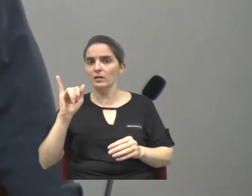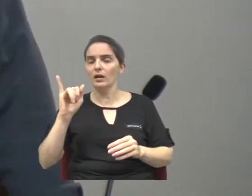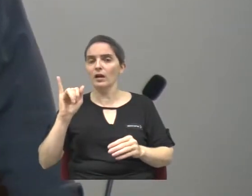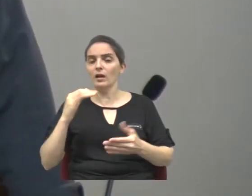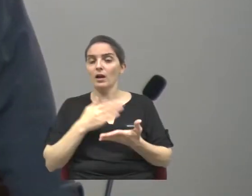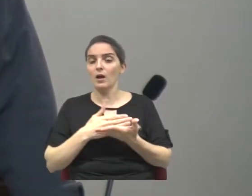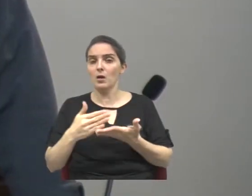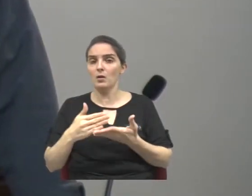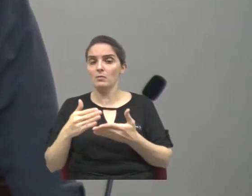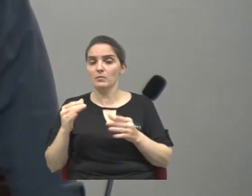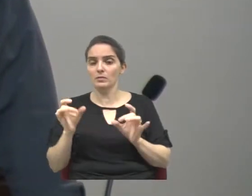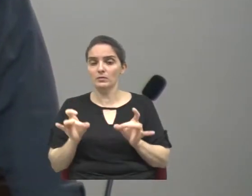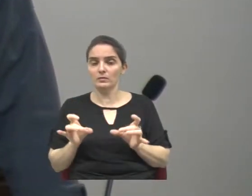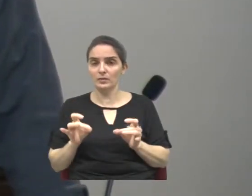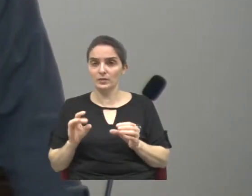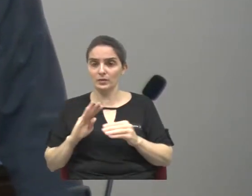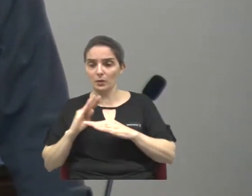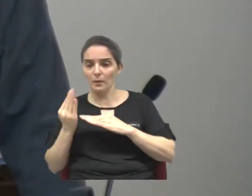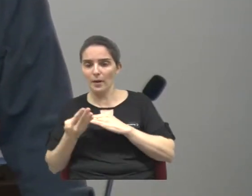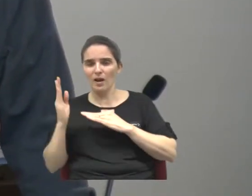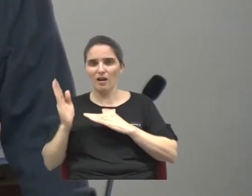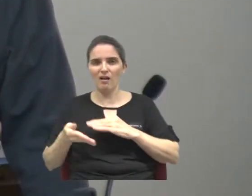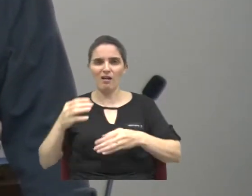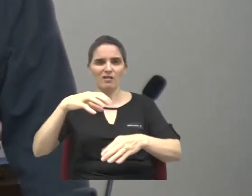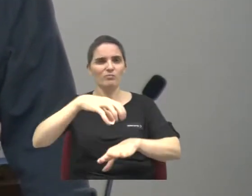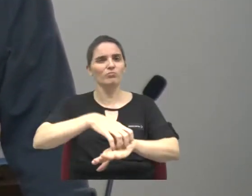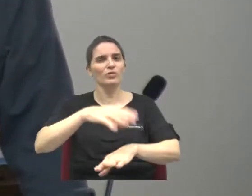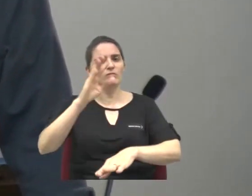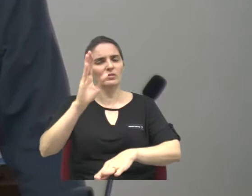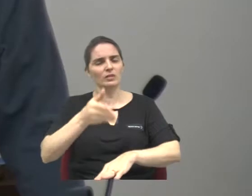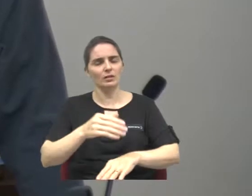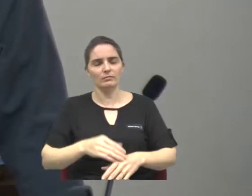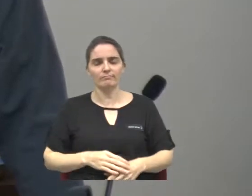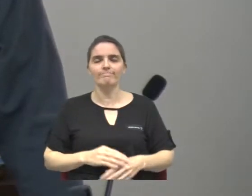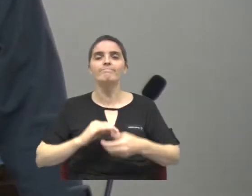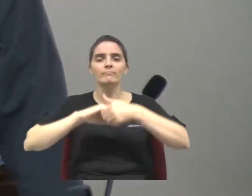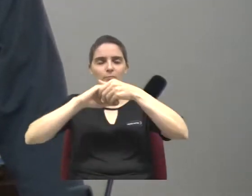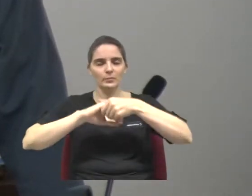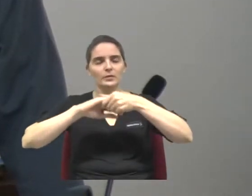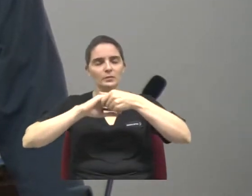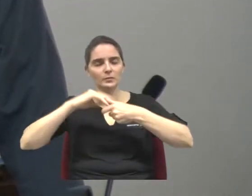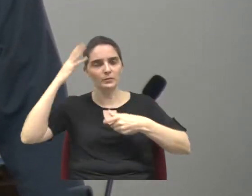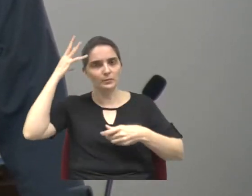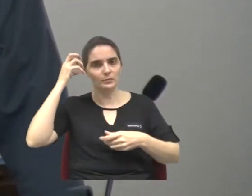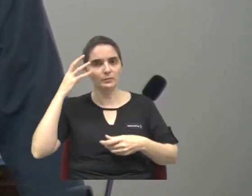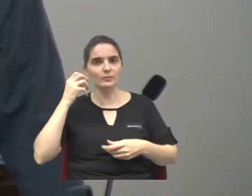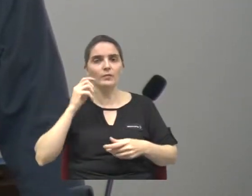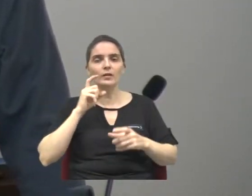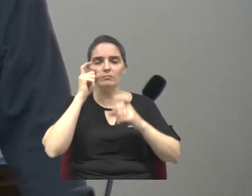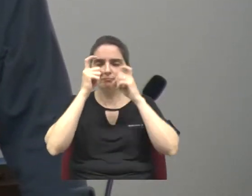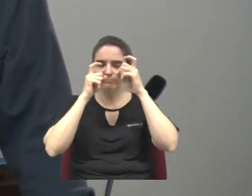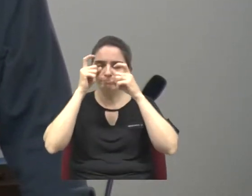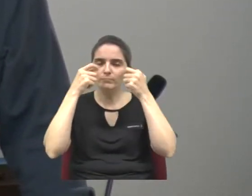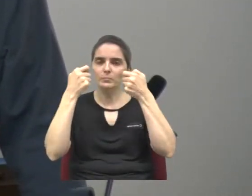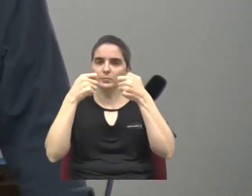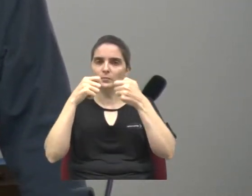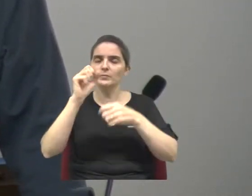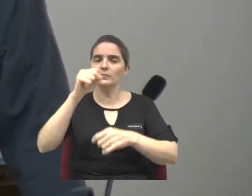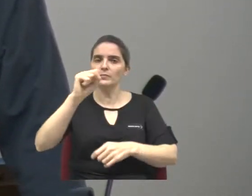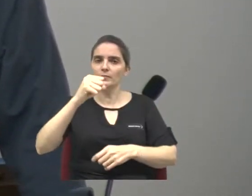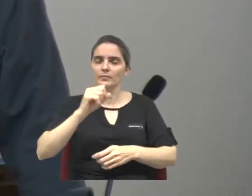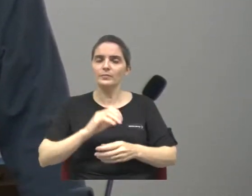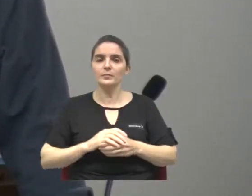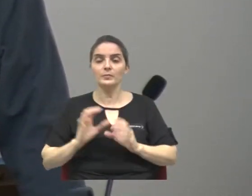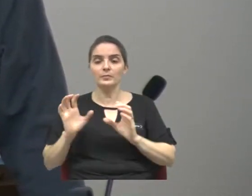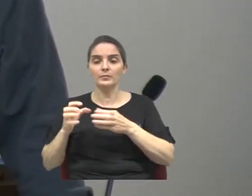como um todo. Então, parabéns, vereadora Lu, pelo requerimento. É uma preocupação que nós temos que ter, sim. E eu acho que a Comissão de Saúde,